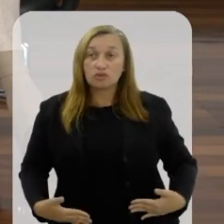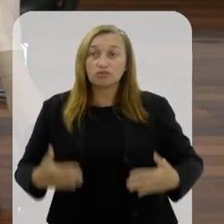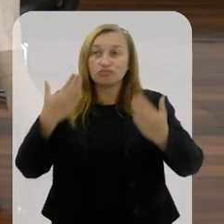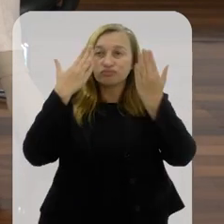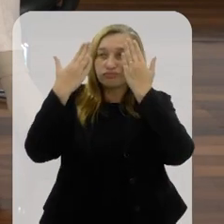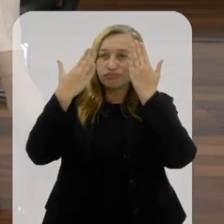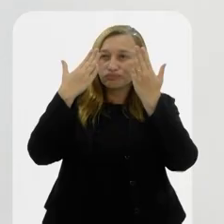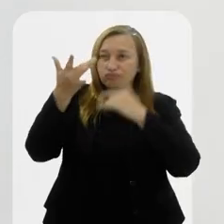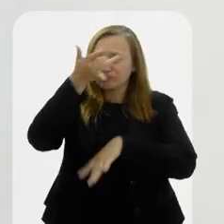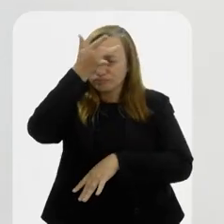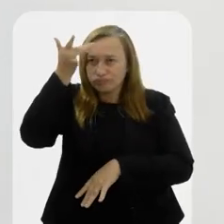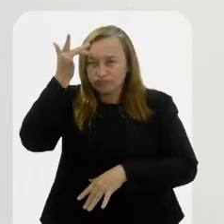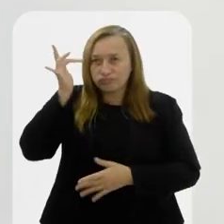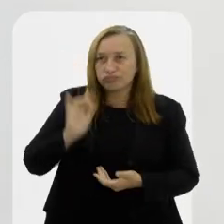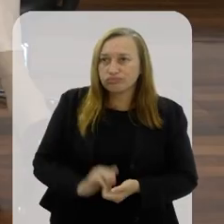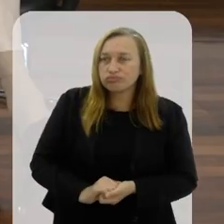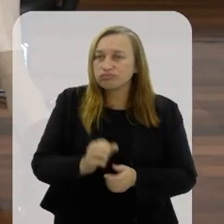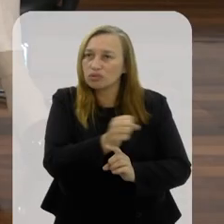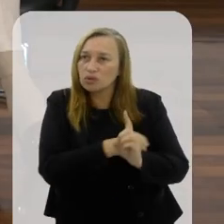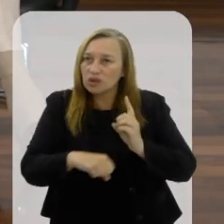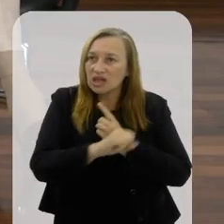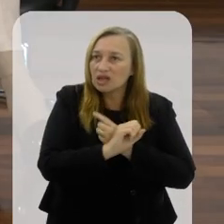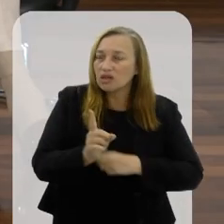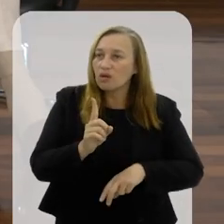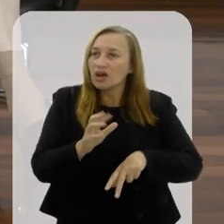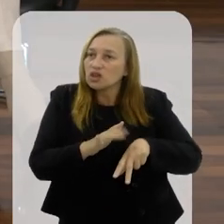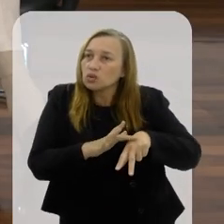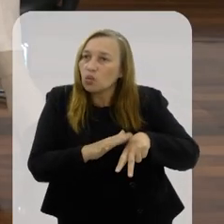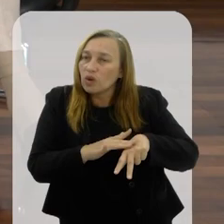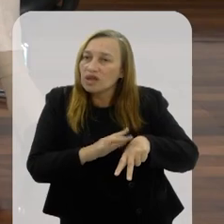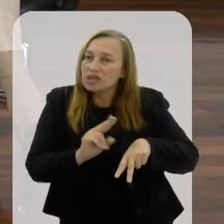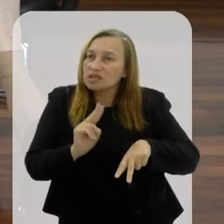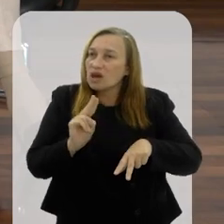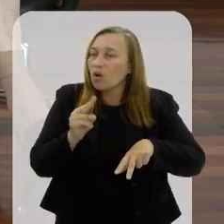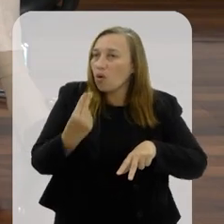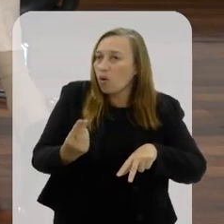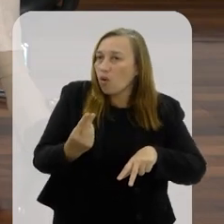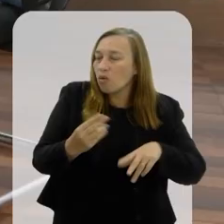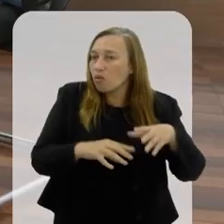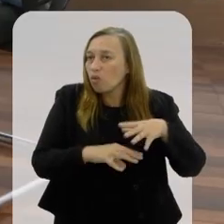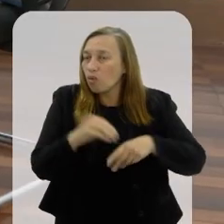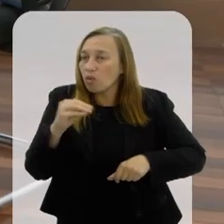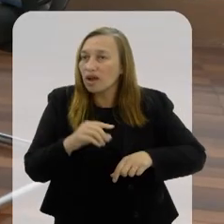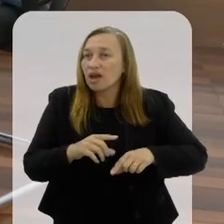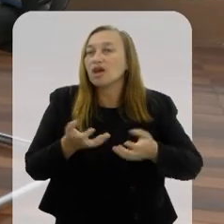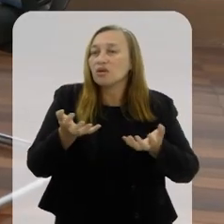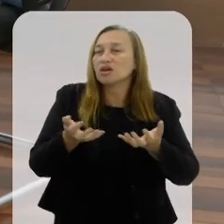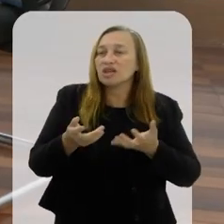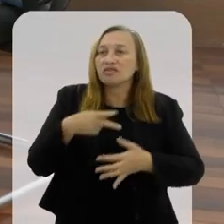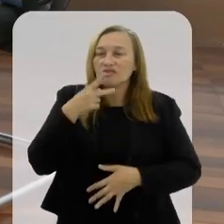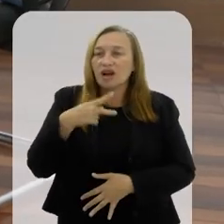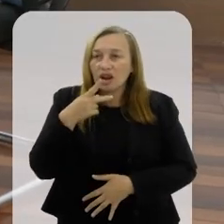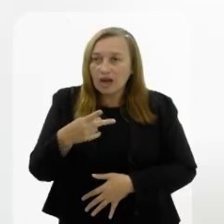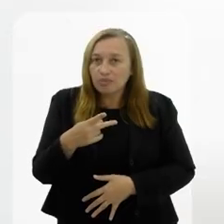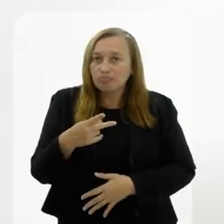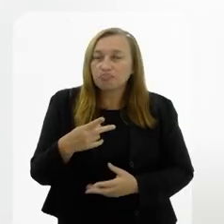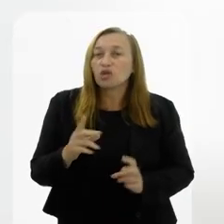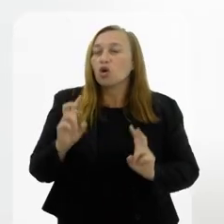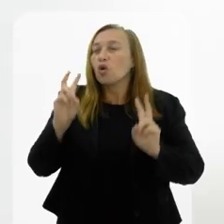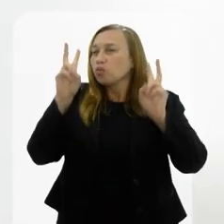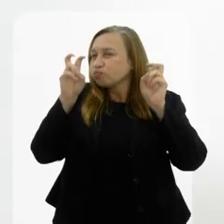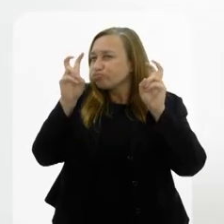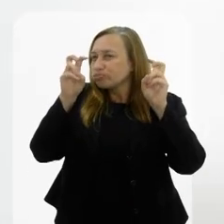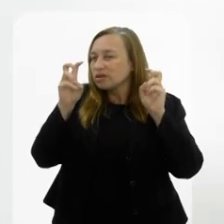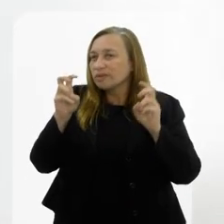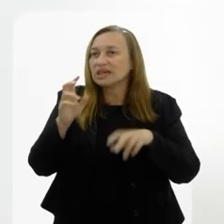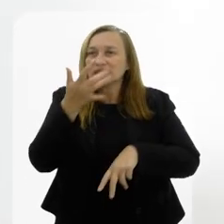físico, mental e social, e não apenas a ausência de doença ou enfermidade. Deputada, queria trazer um pouquinho para o tema da saúde